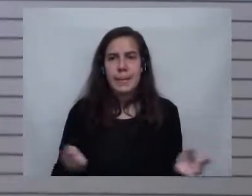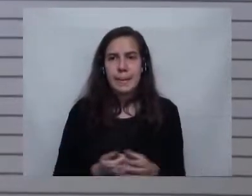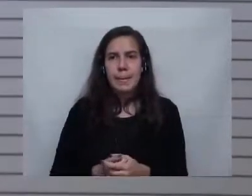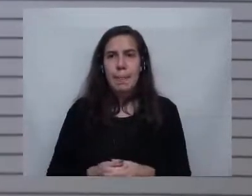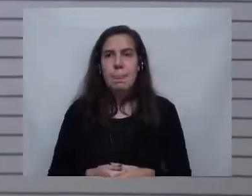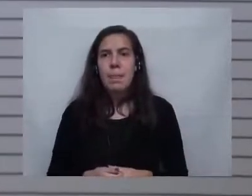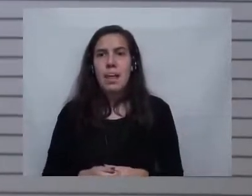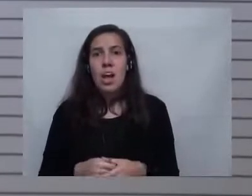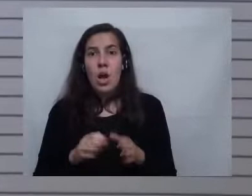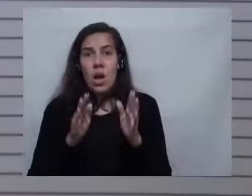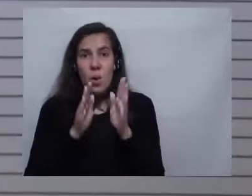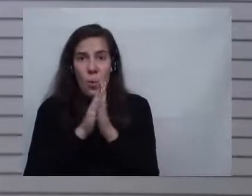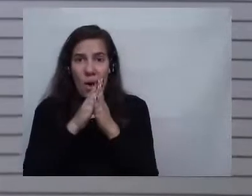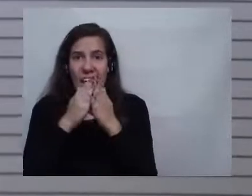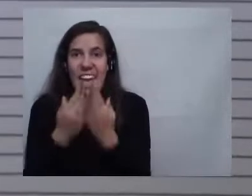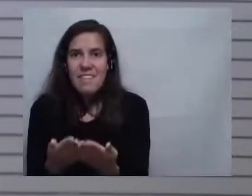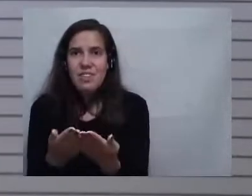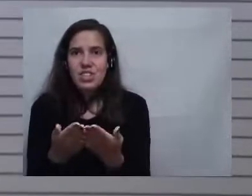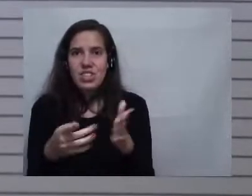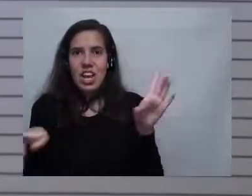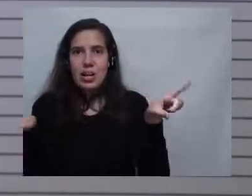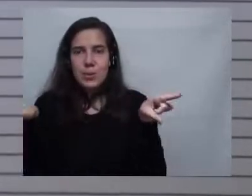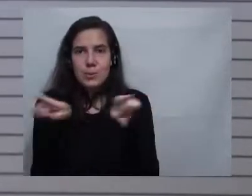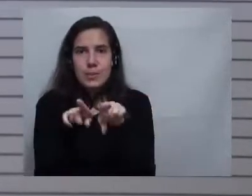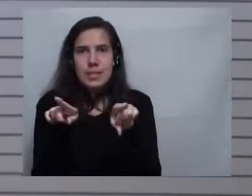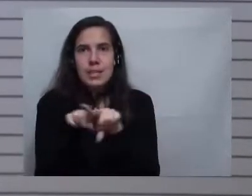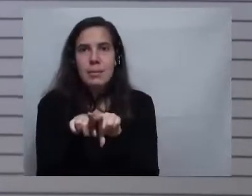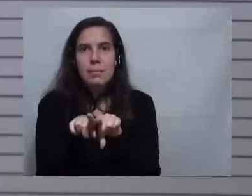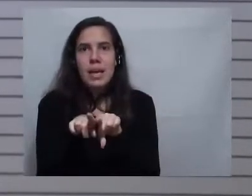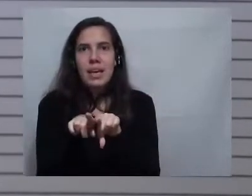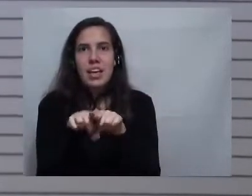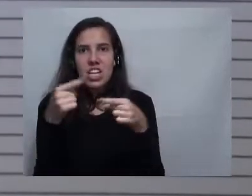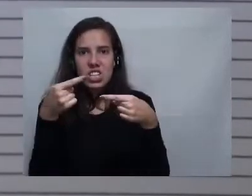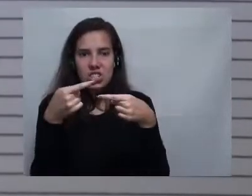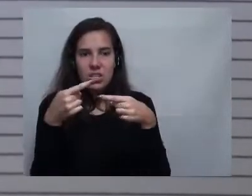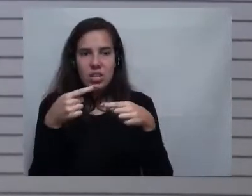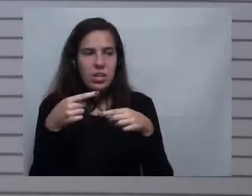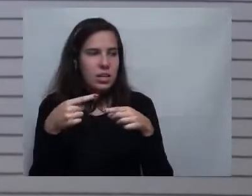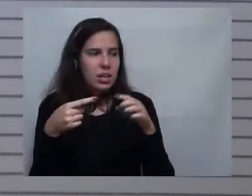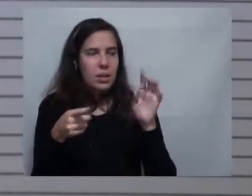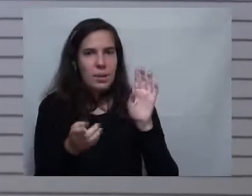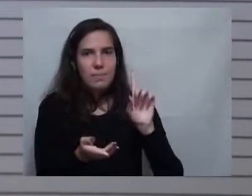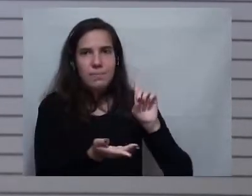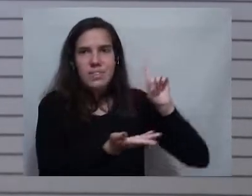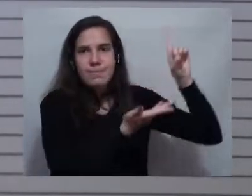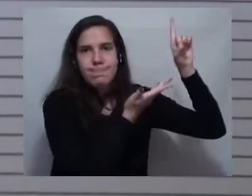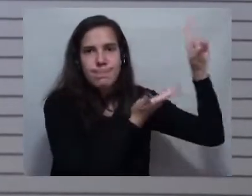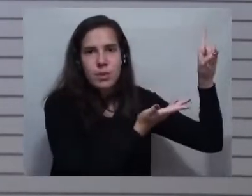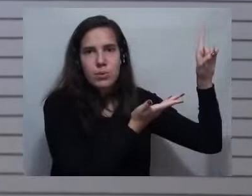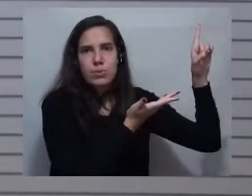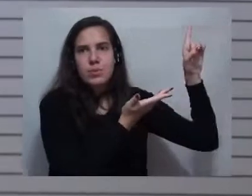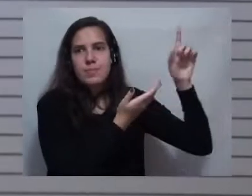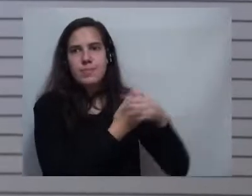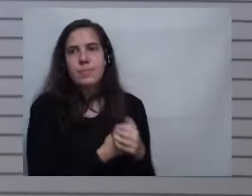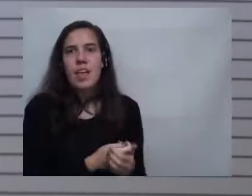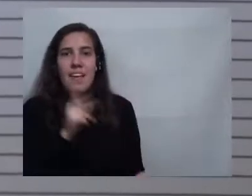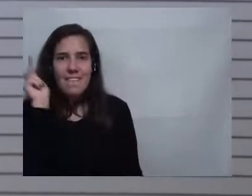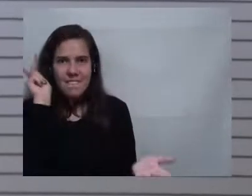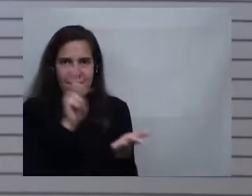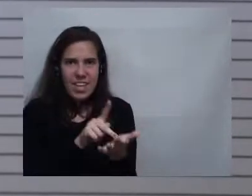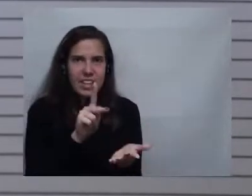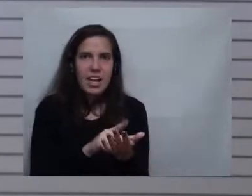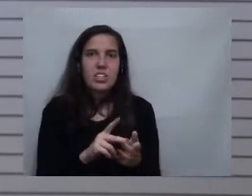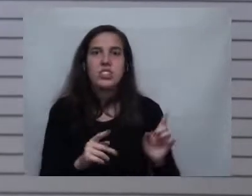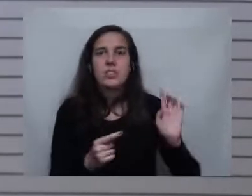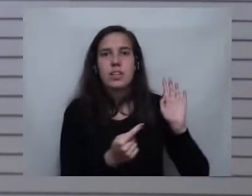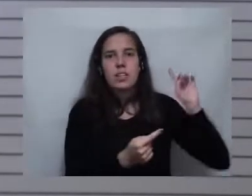o evangelho que foi revelado tão Viva o evangelho é porque não dá para gente viver sobre a este